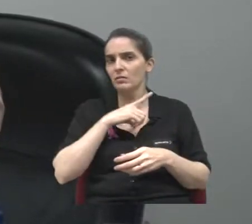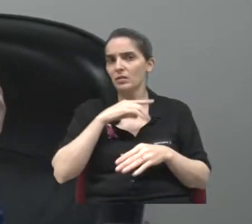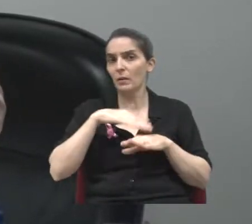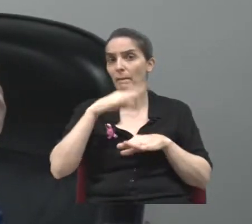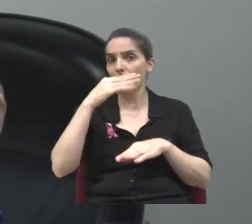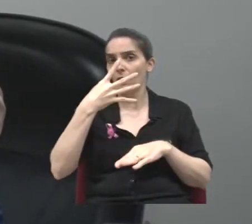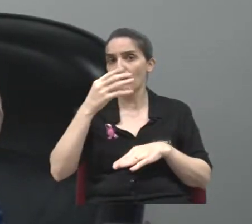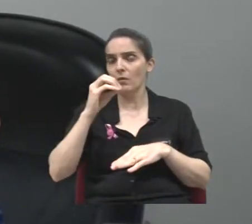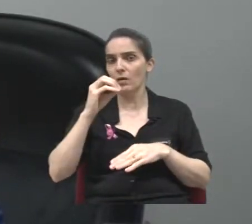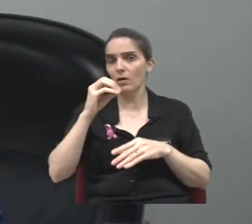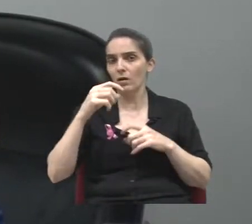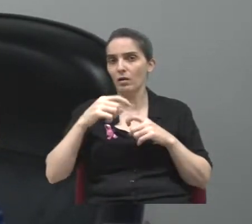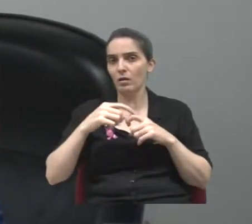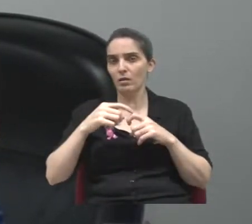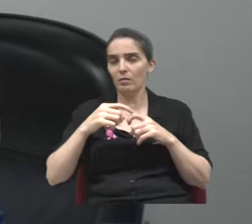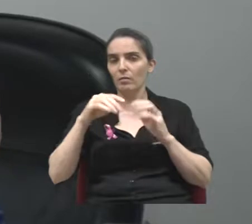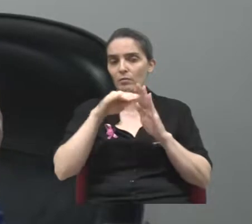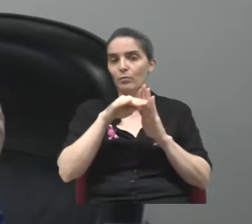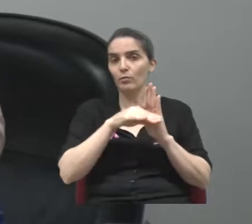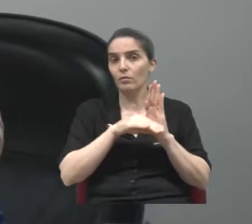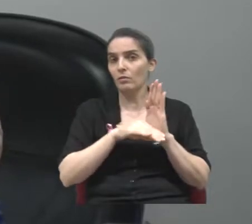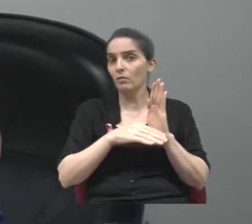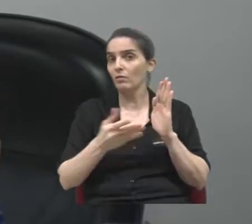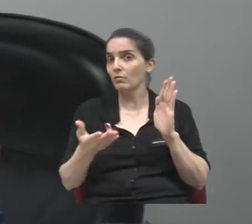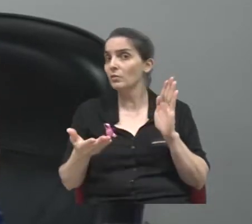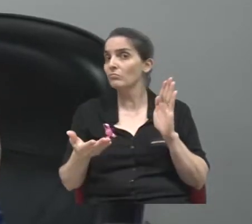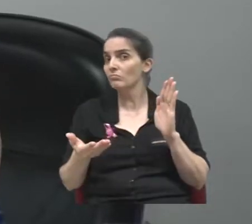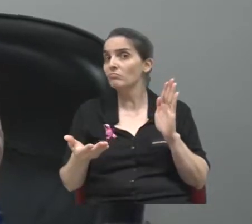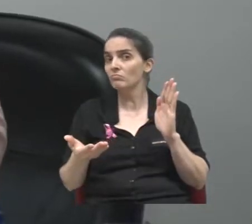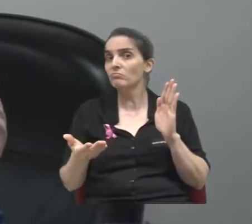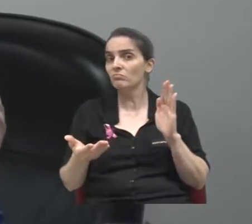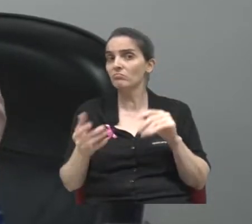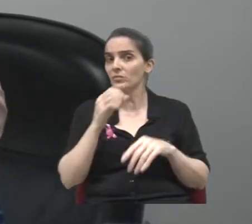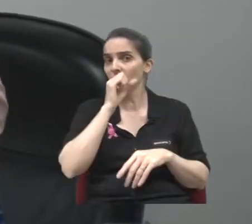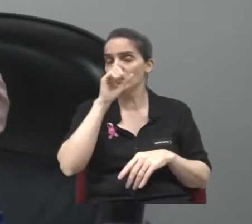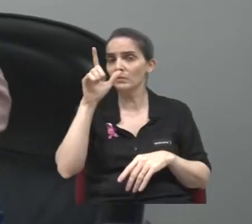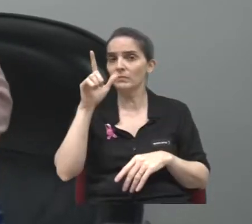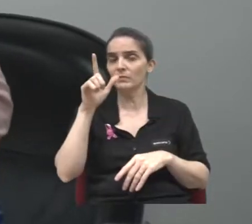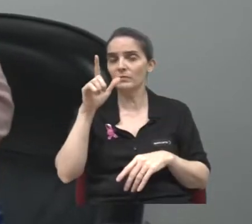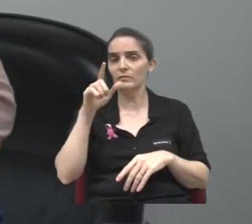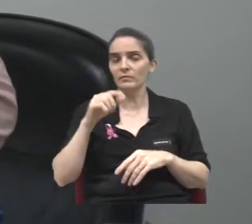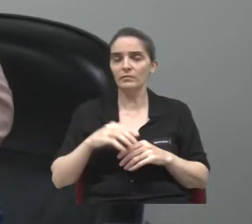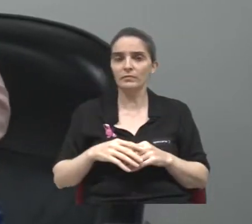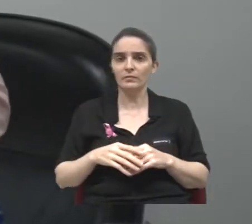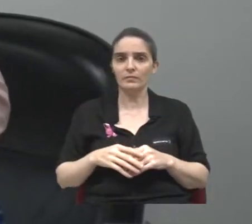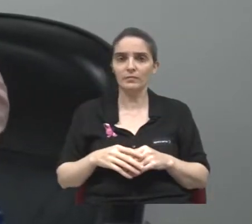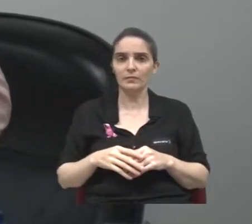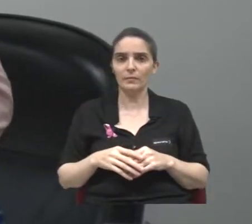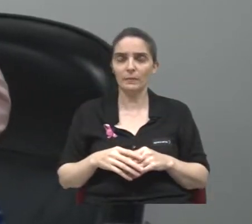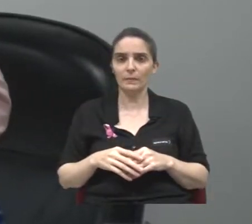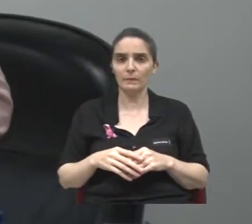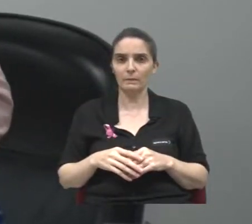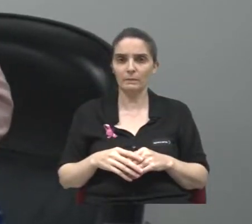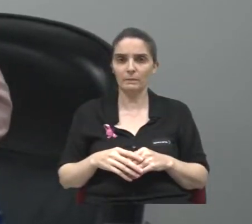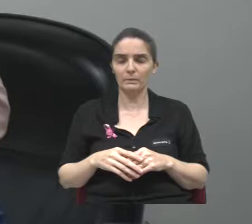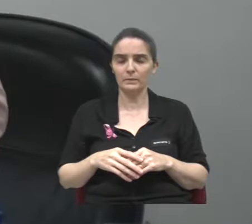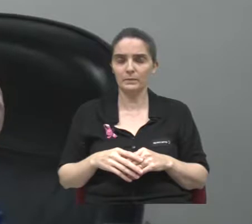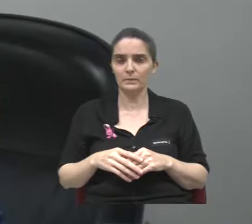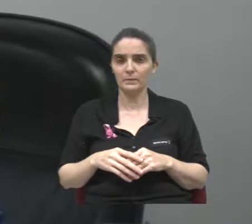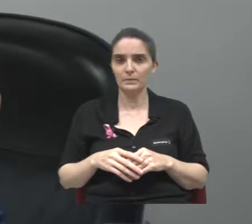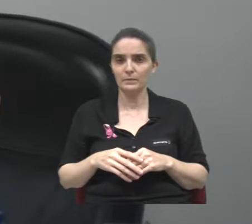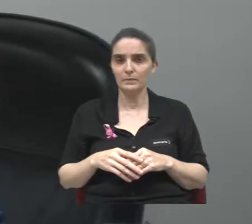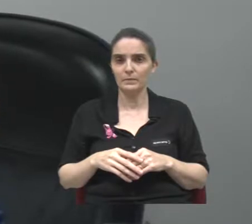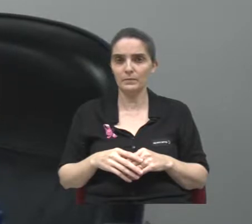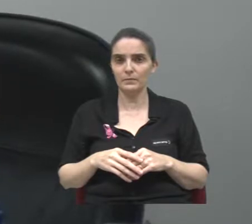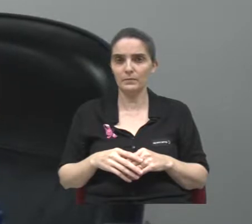programa. Limeira é uma das cidades mais privilegiadas da região, que nós praticamente não temos fila